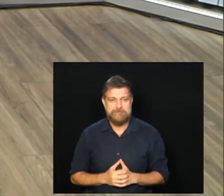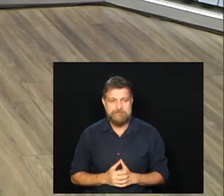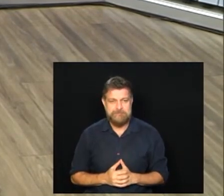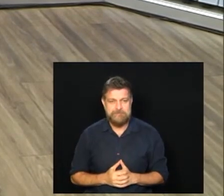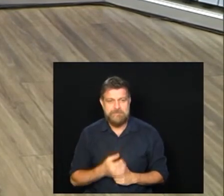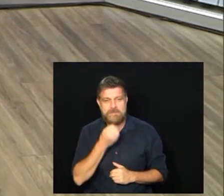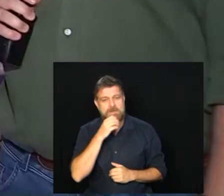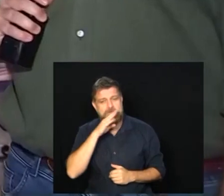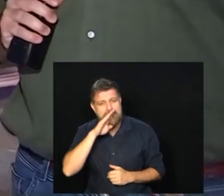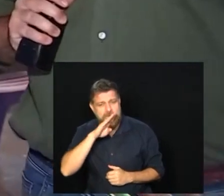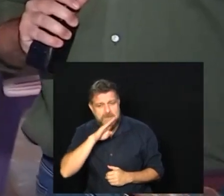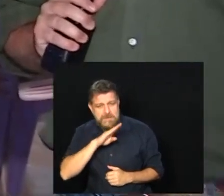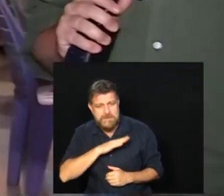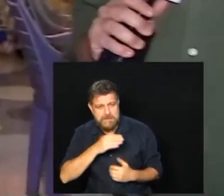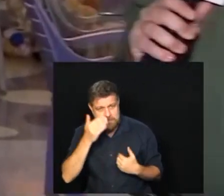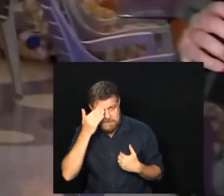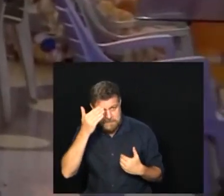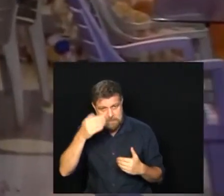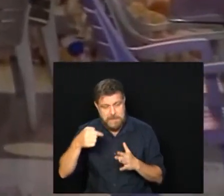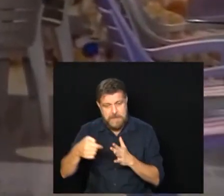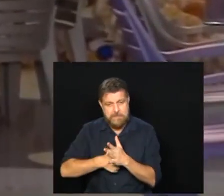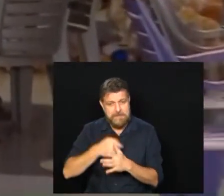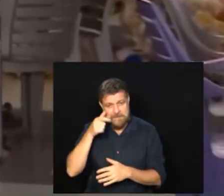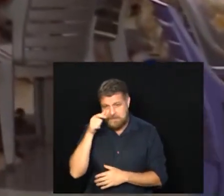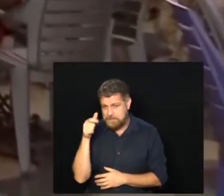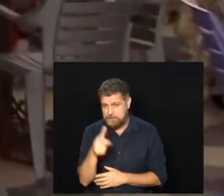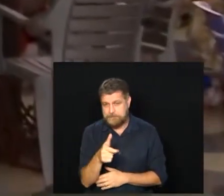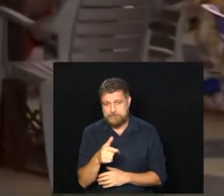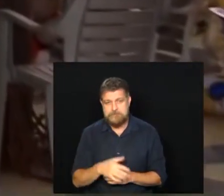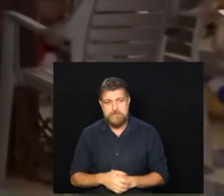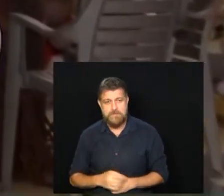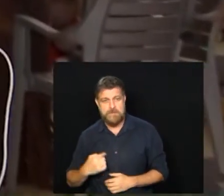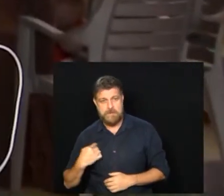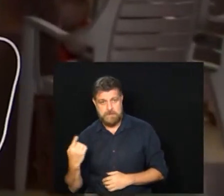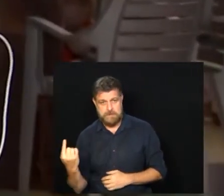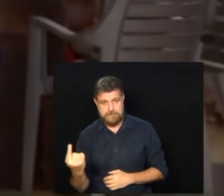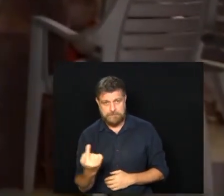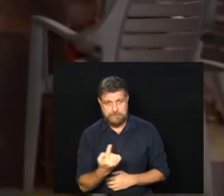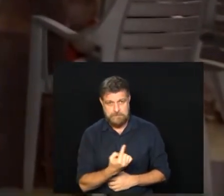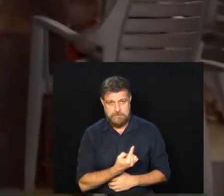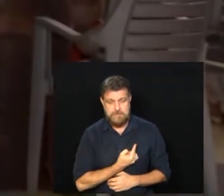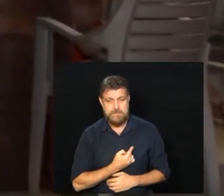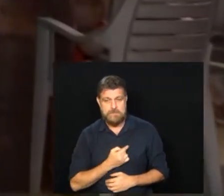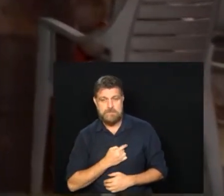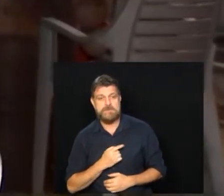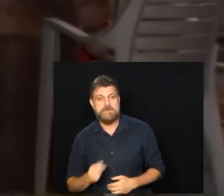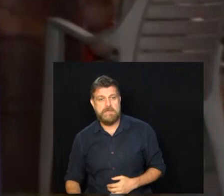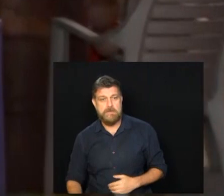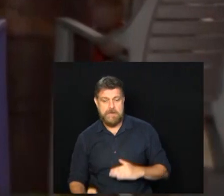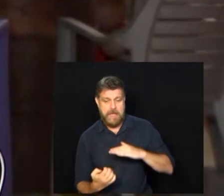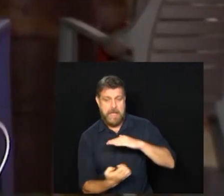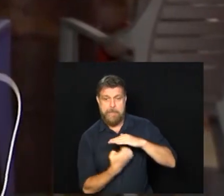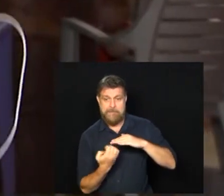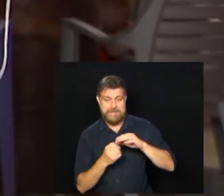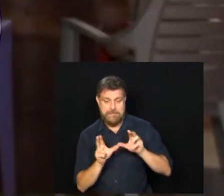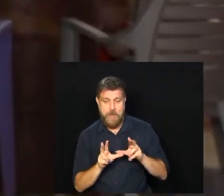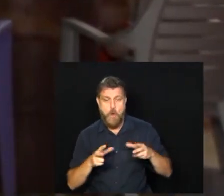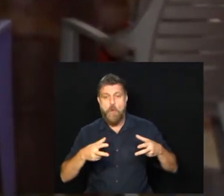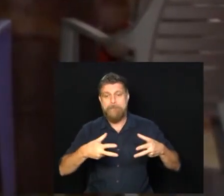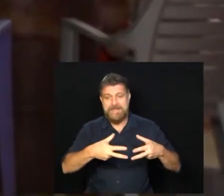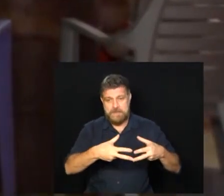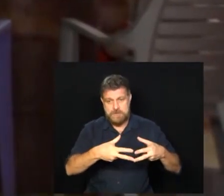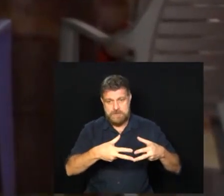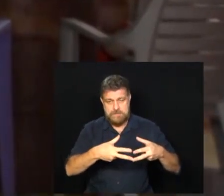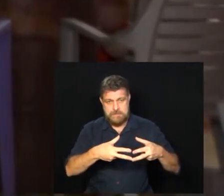Boa tarde, muito obrigada. Uma pergunta bastante interessante. A gente, juridicamente, é um formato de uma cooperativa, né?